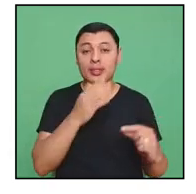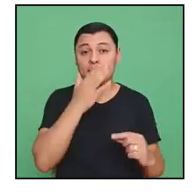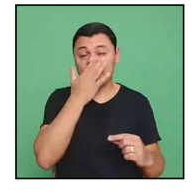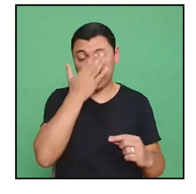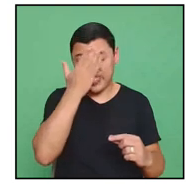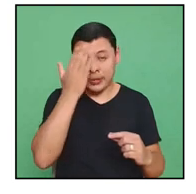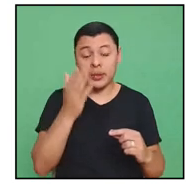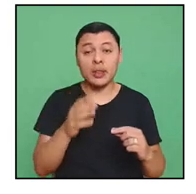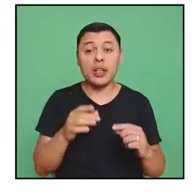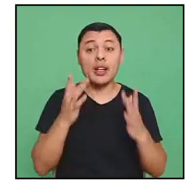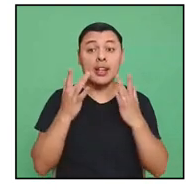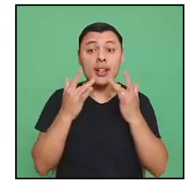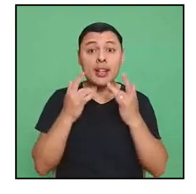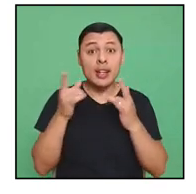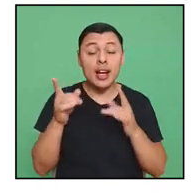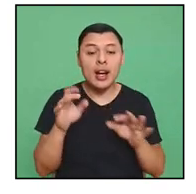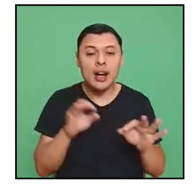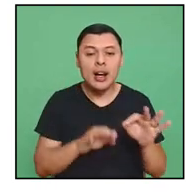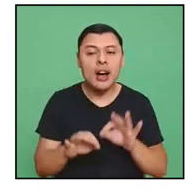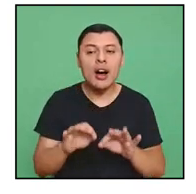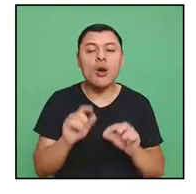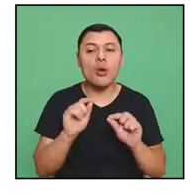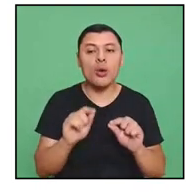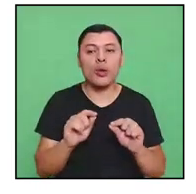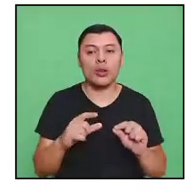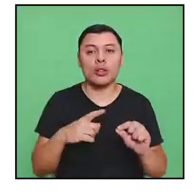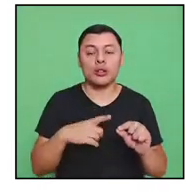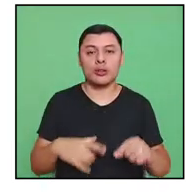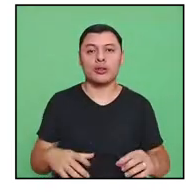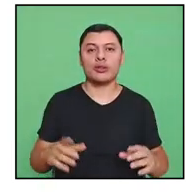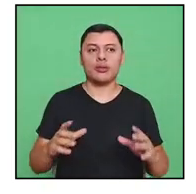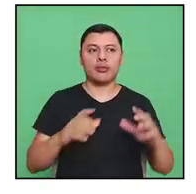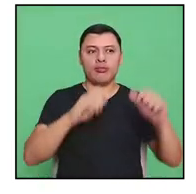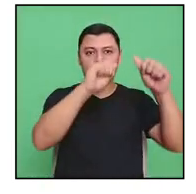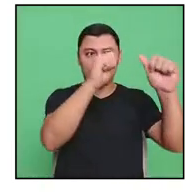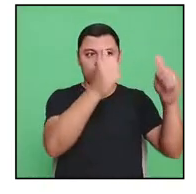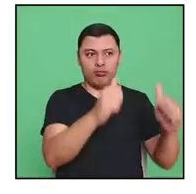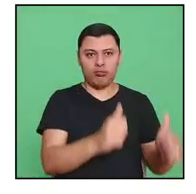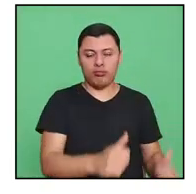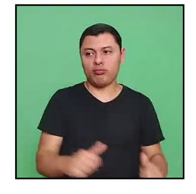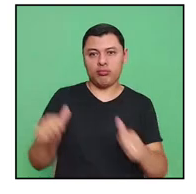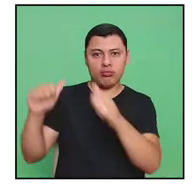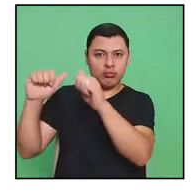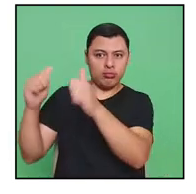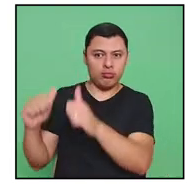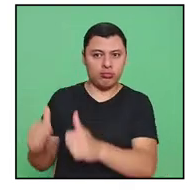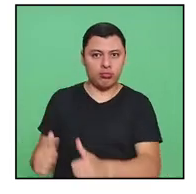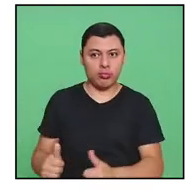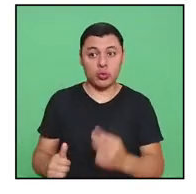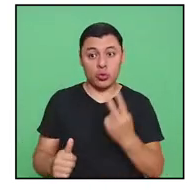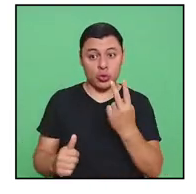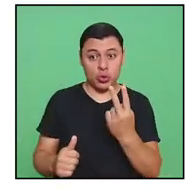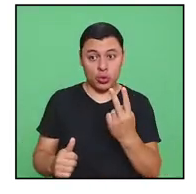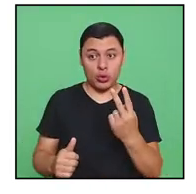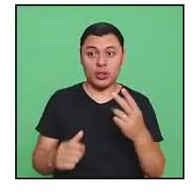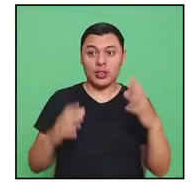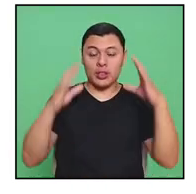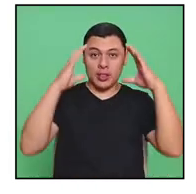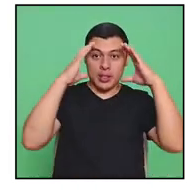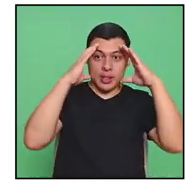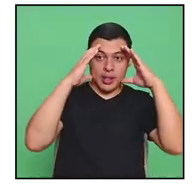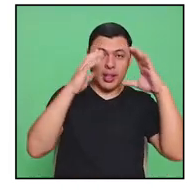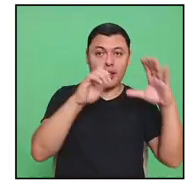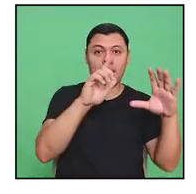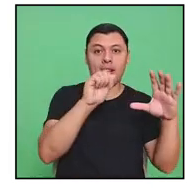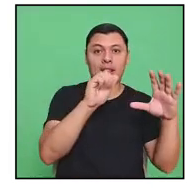o Ilê, ele construiu, a partir de dois manequins e da forma da cabeça do manequim feita em látex, com